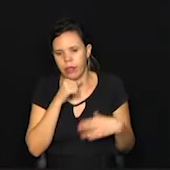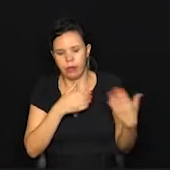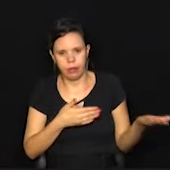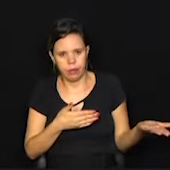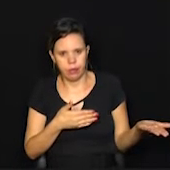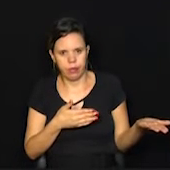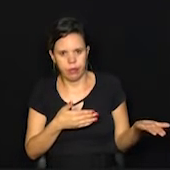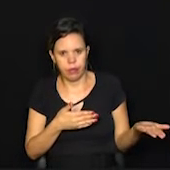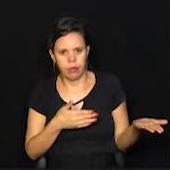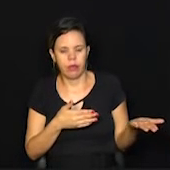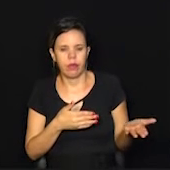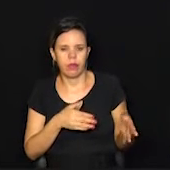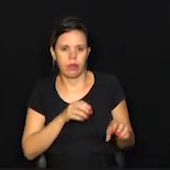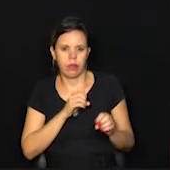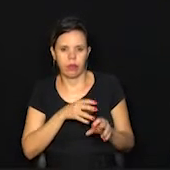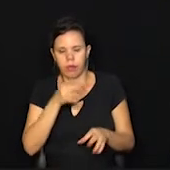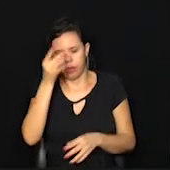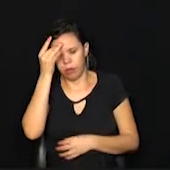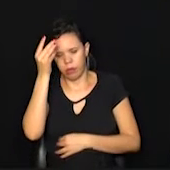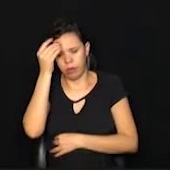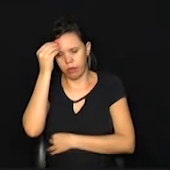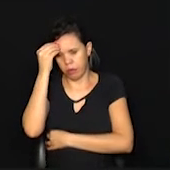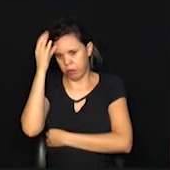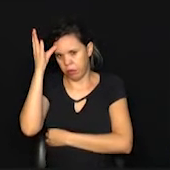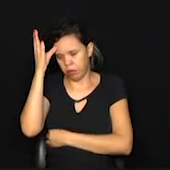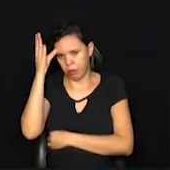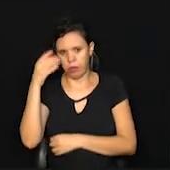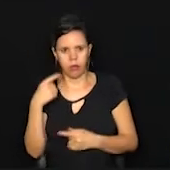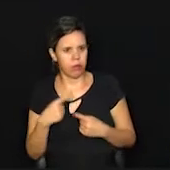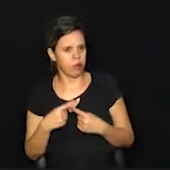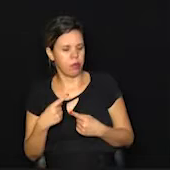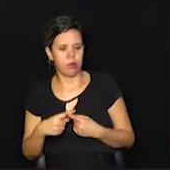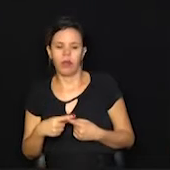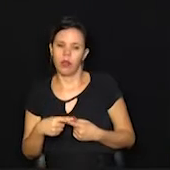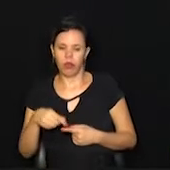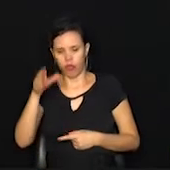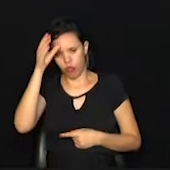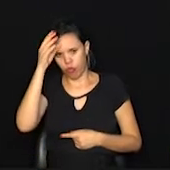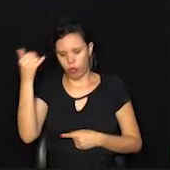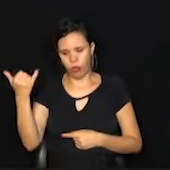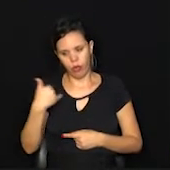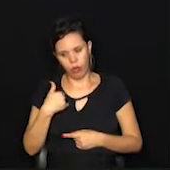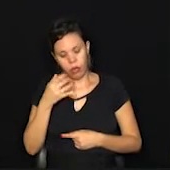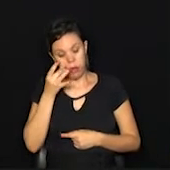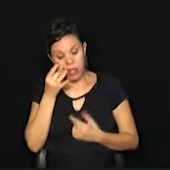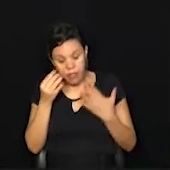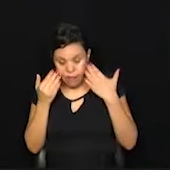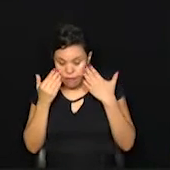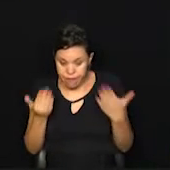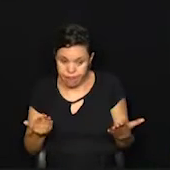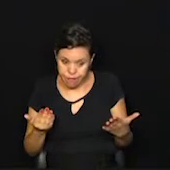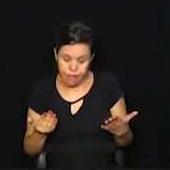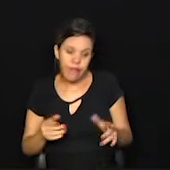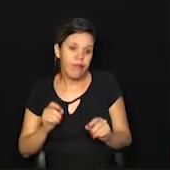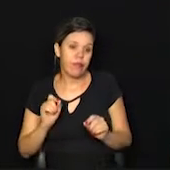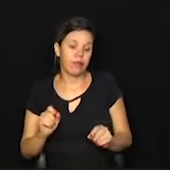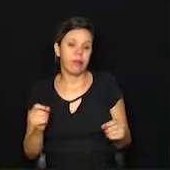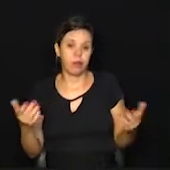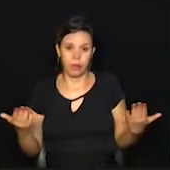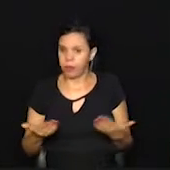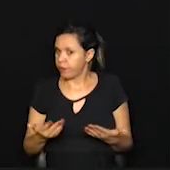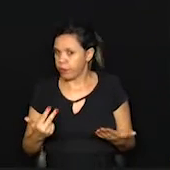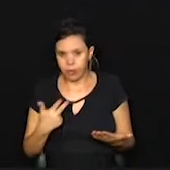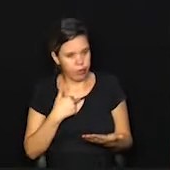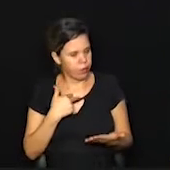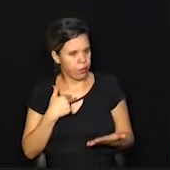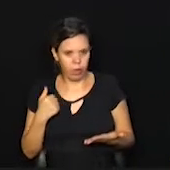para uma conversa muito educativa muito didática Porque ele disse para minha mãe na minha presença e se dessa vez